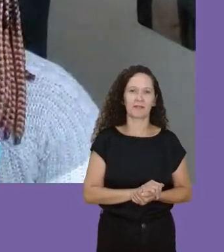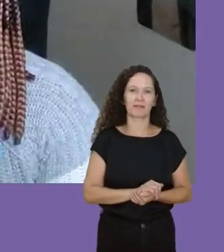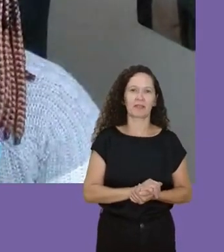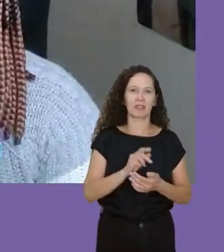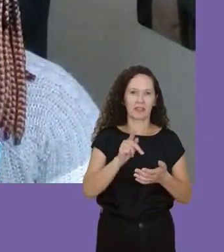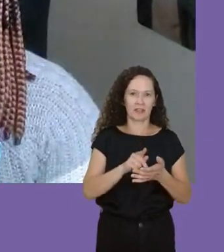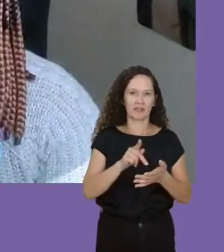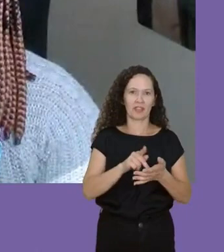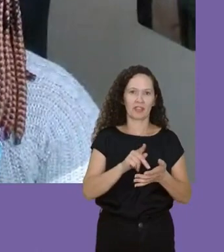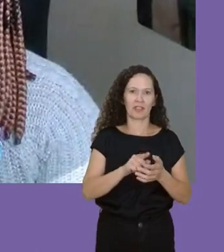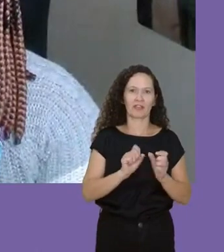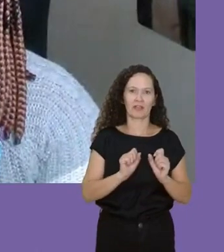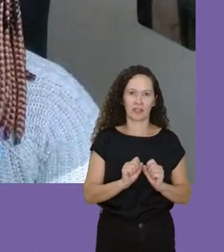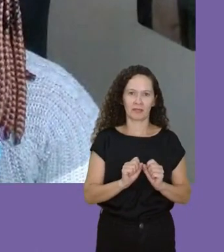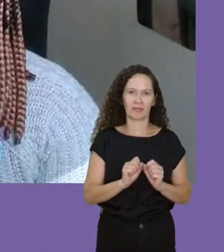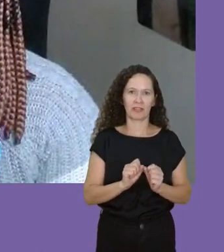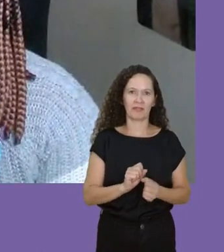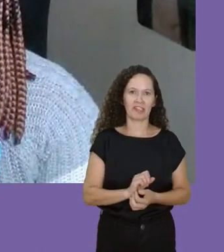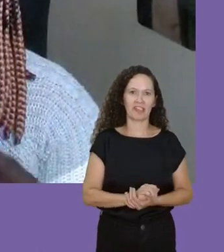a nossa